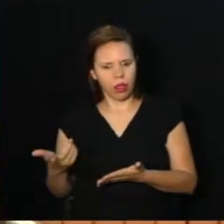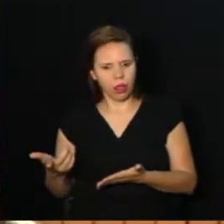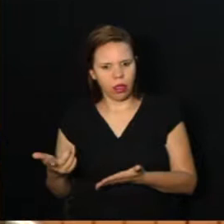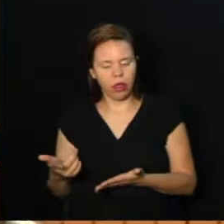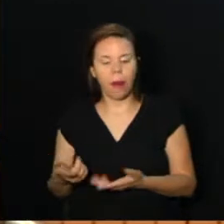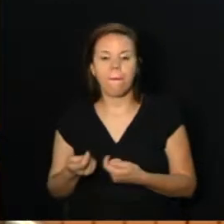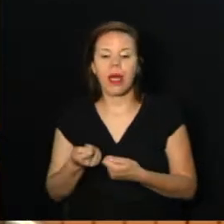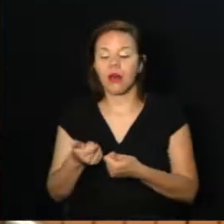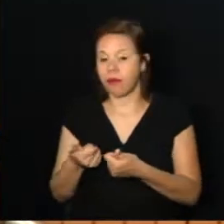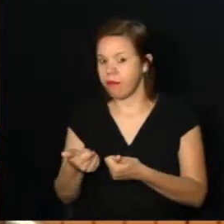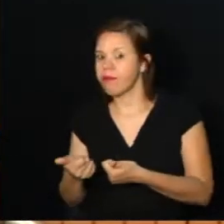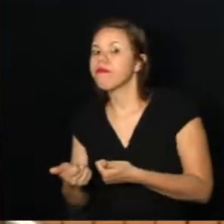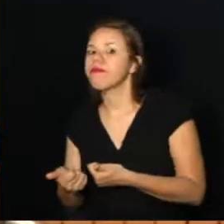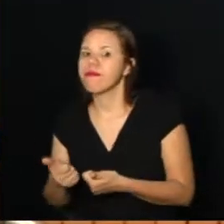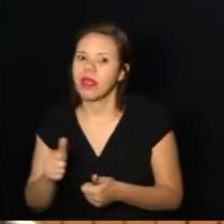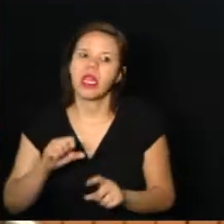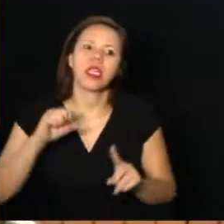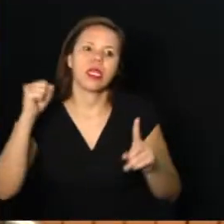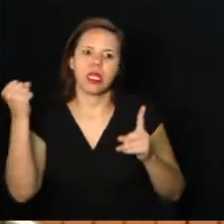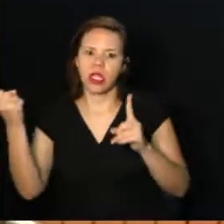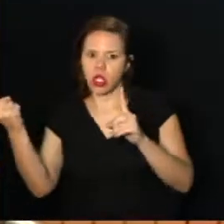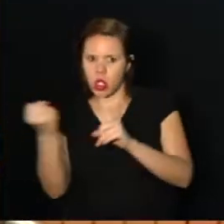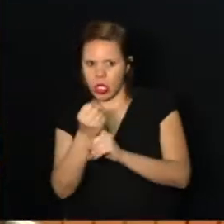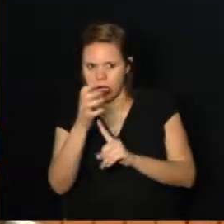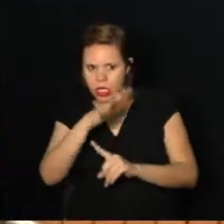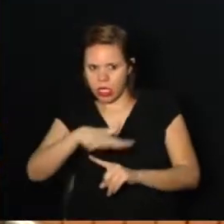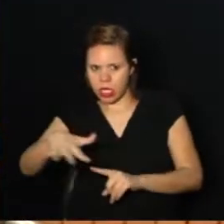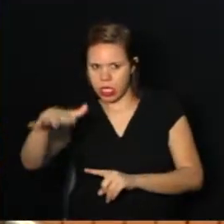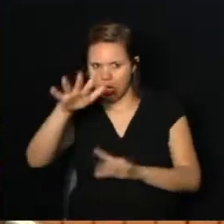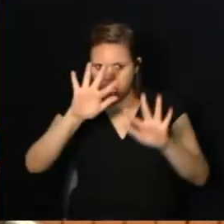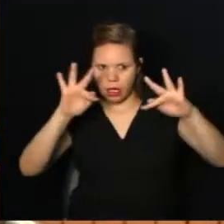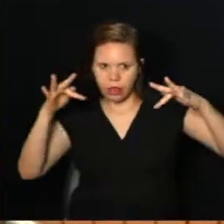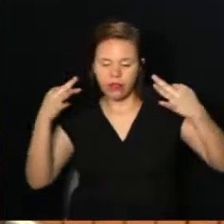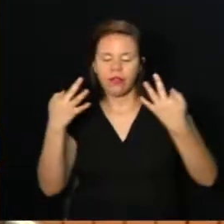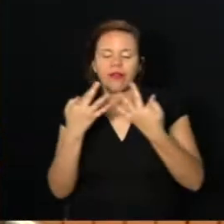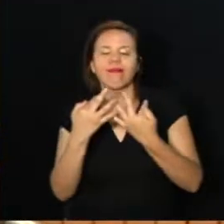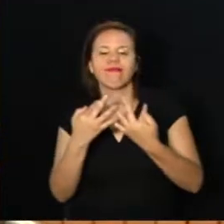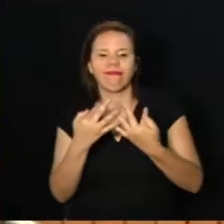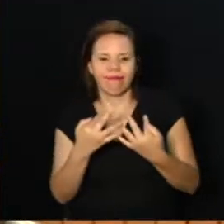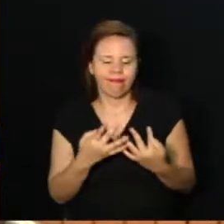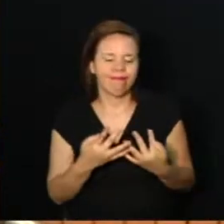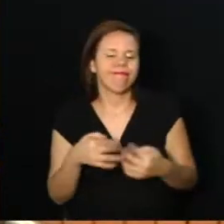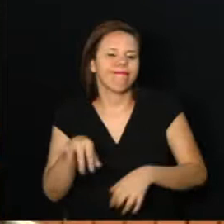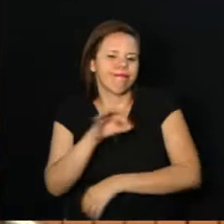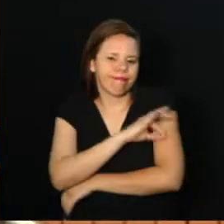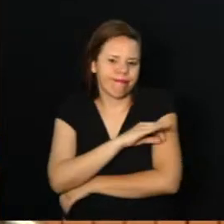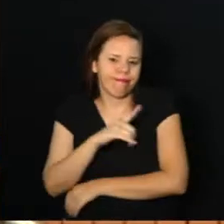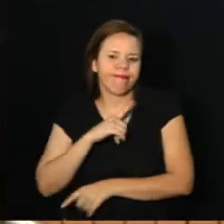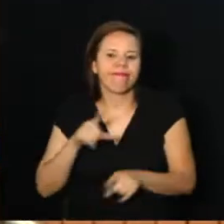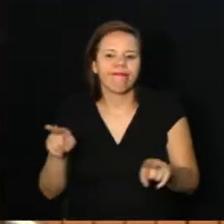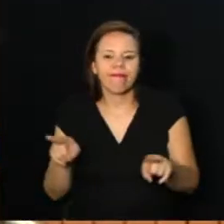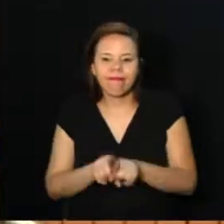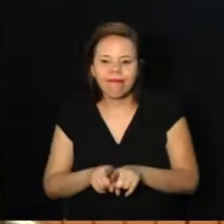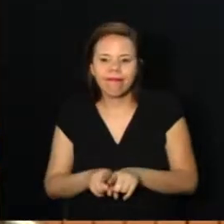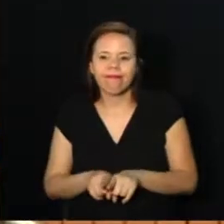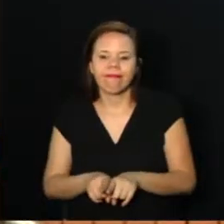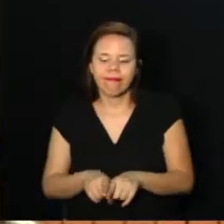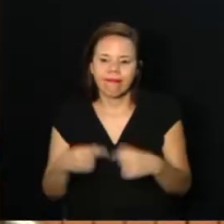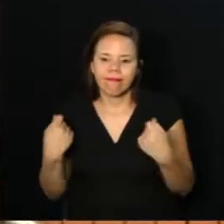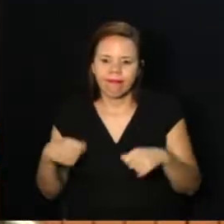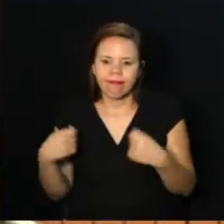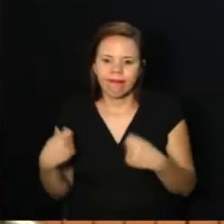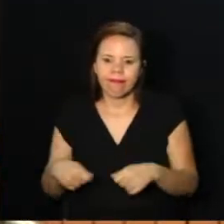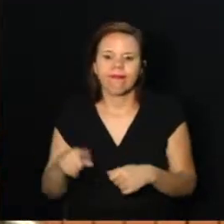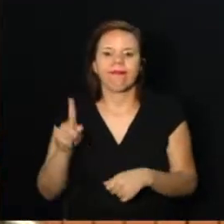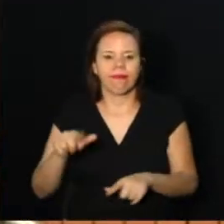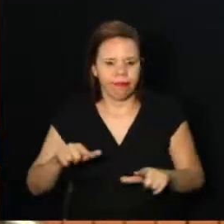o bem da sociedade, das pessoas, das famílias, enfim. Então, o poder público ele tem também tem que ter necessariamente